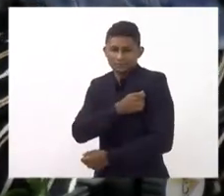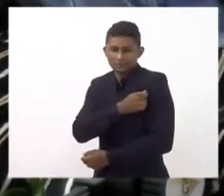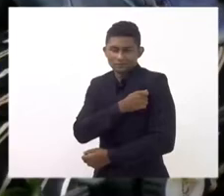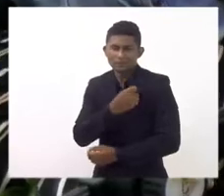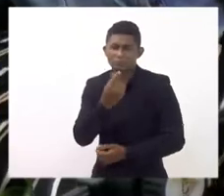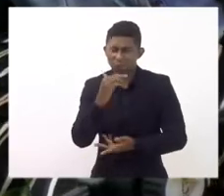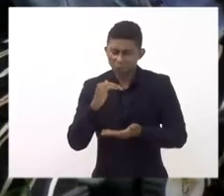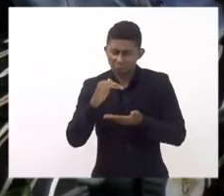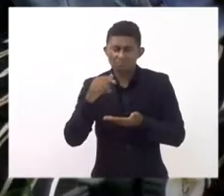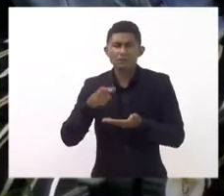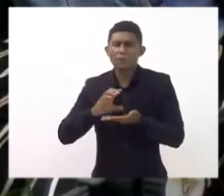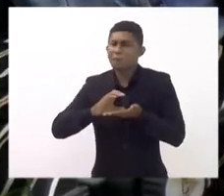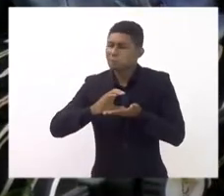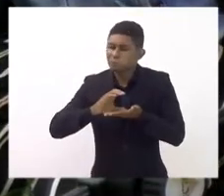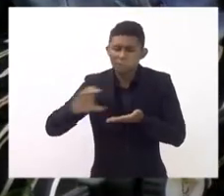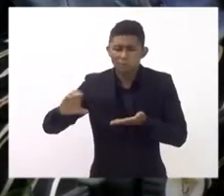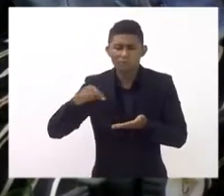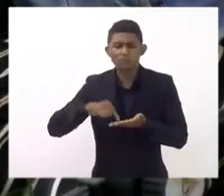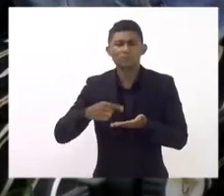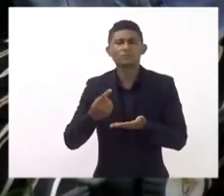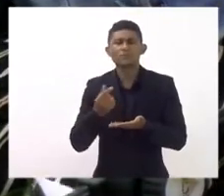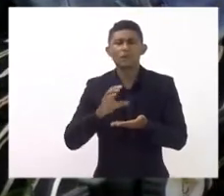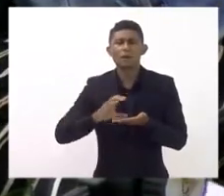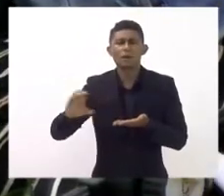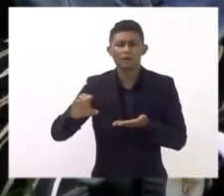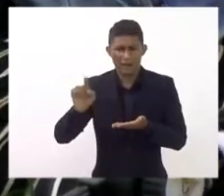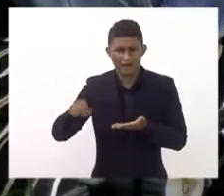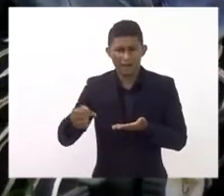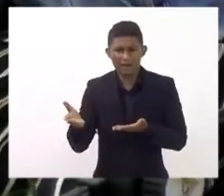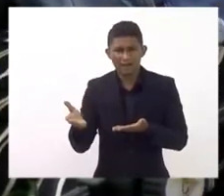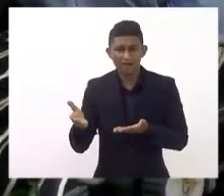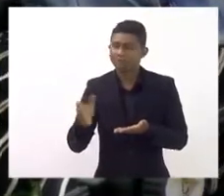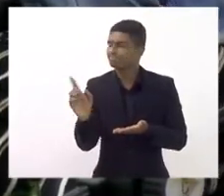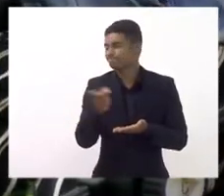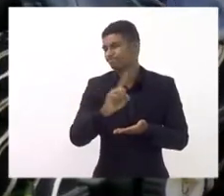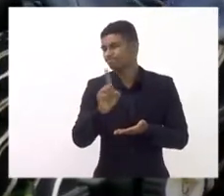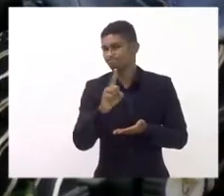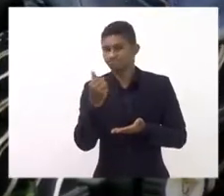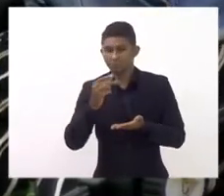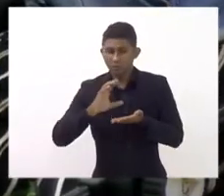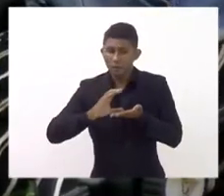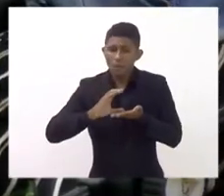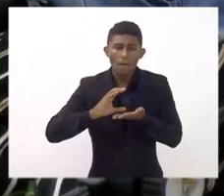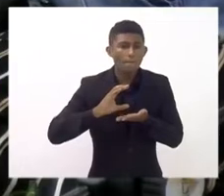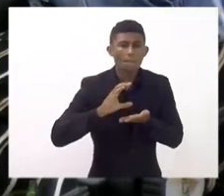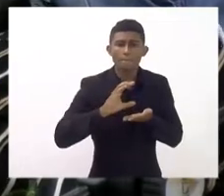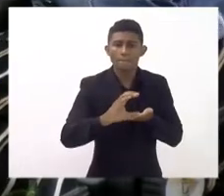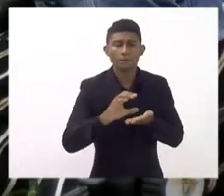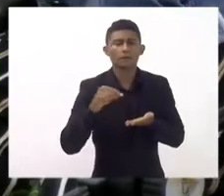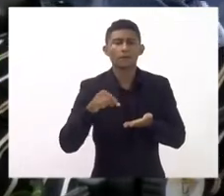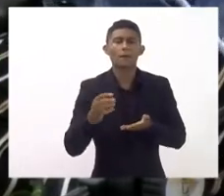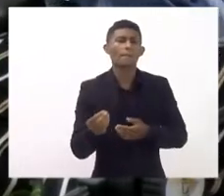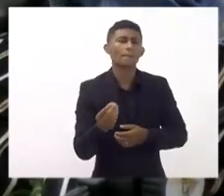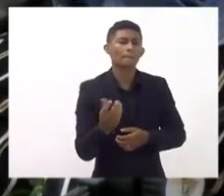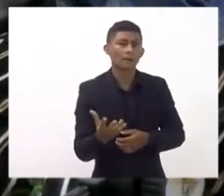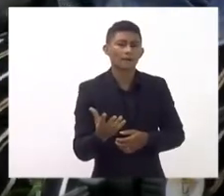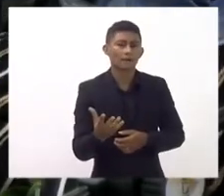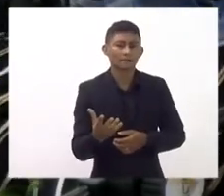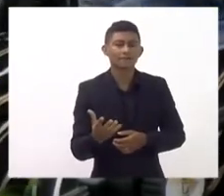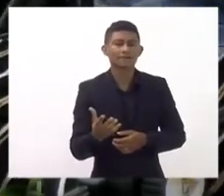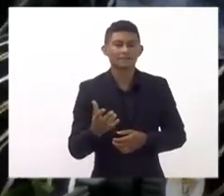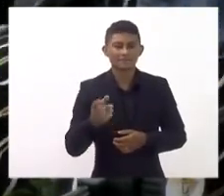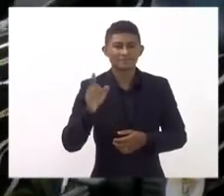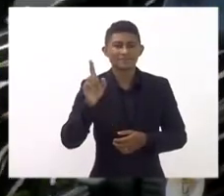para cobrir a situação de vulnerabilidade social, mas sim para tentar garantir uma parte do custo